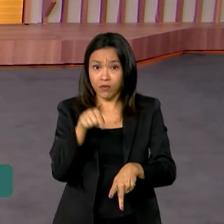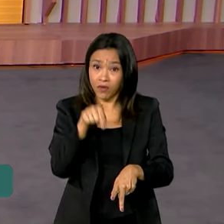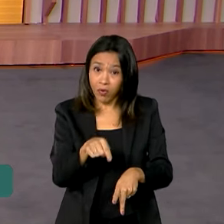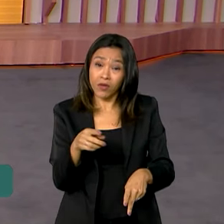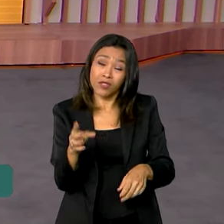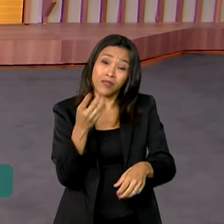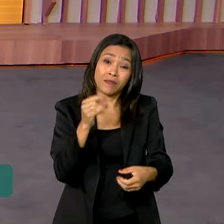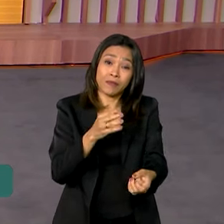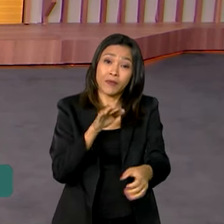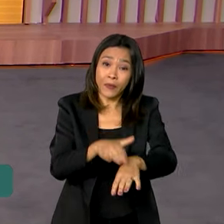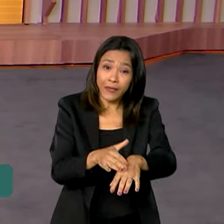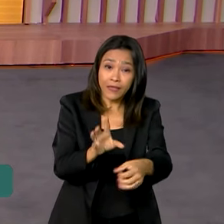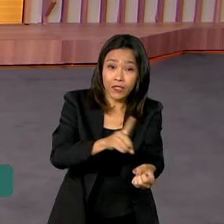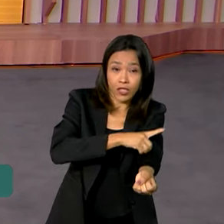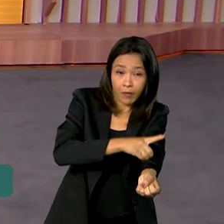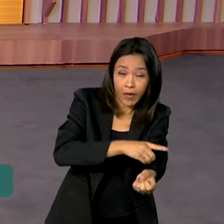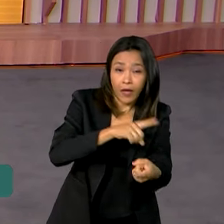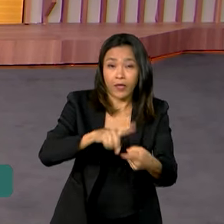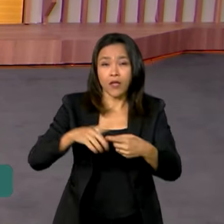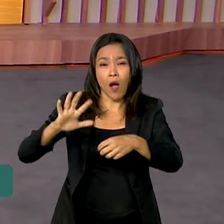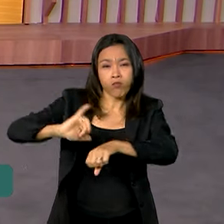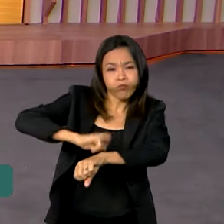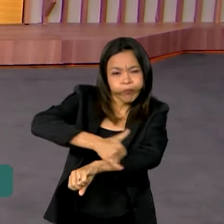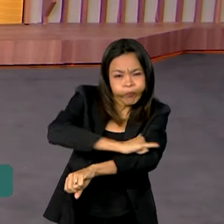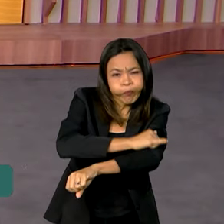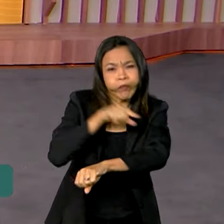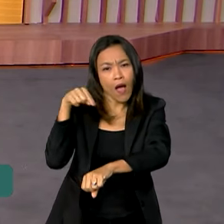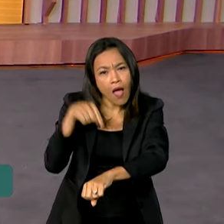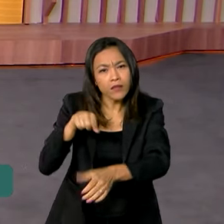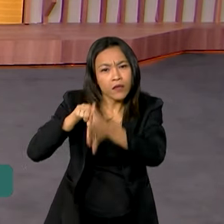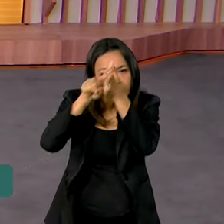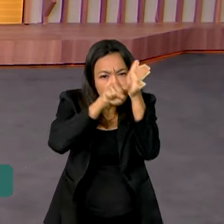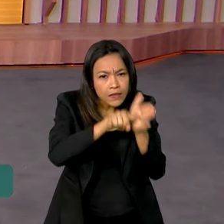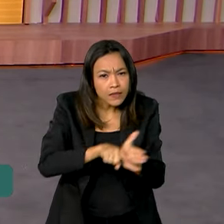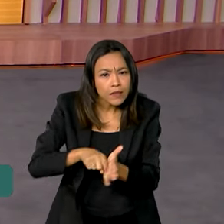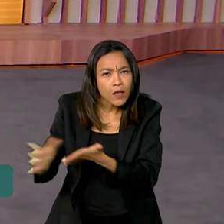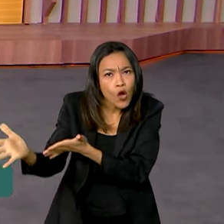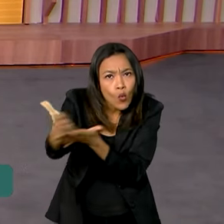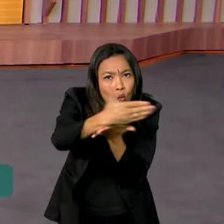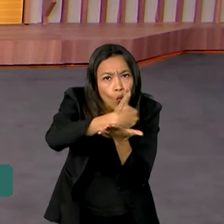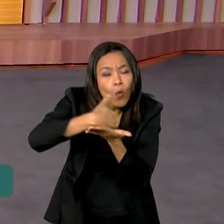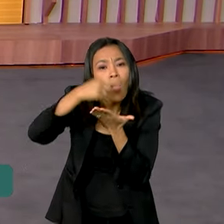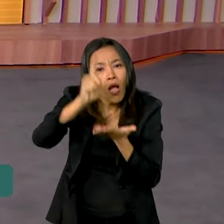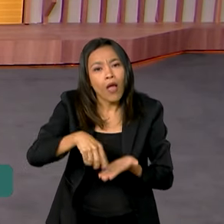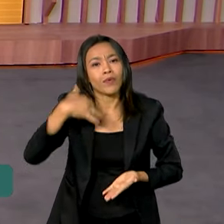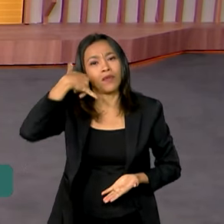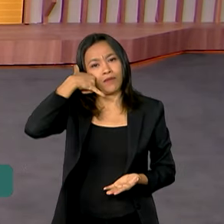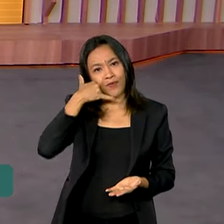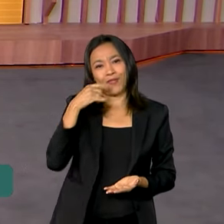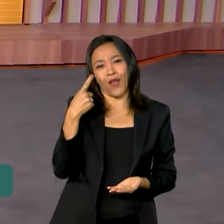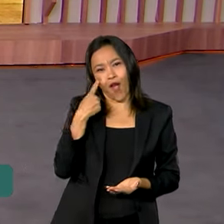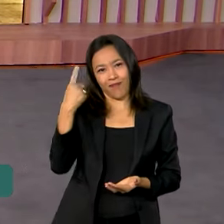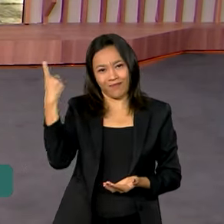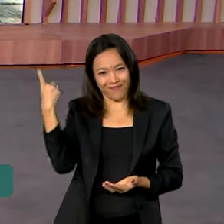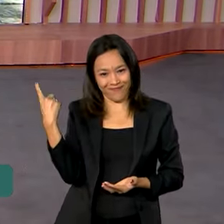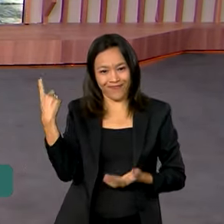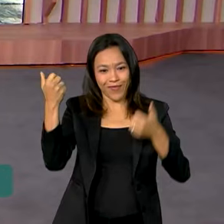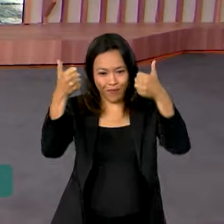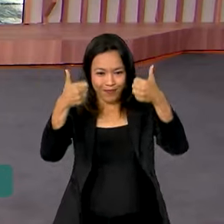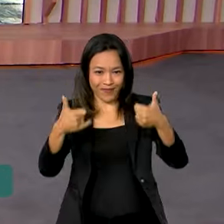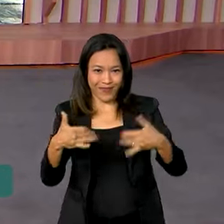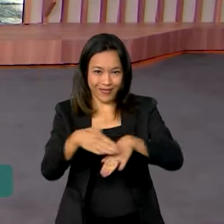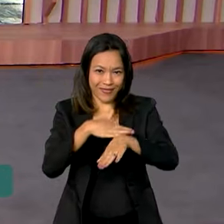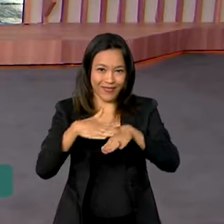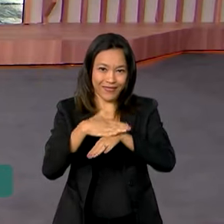como diabetes, obesidade. Esse levantamento, ele será feito por telefone. Vamos ao Rio de Janeiro conversar com a repórter